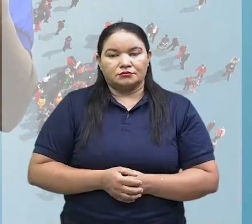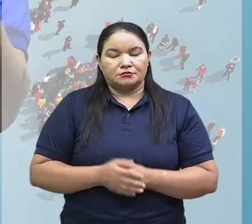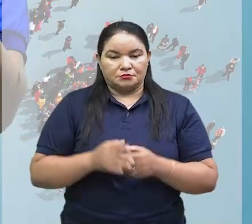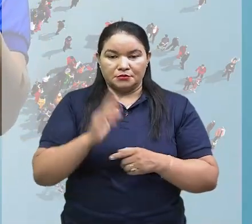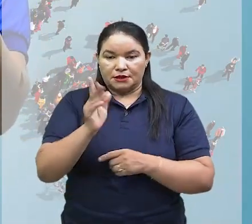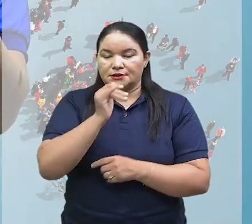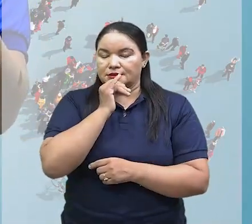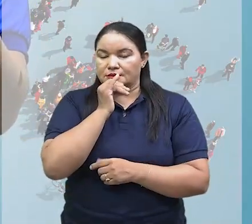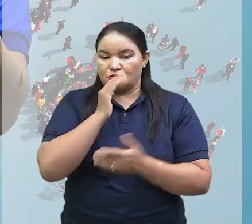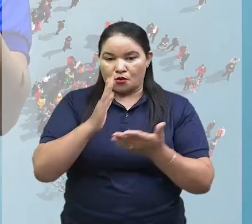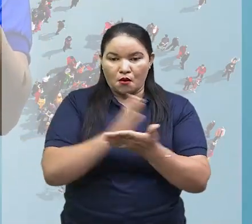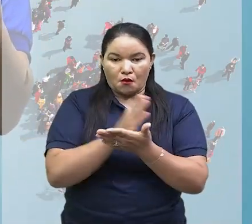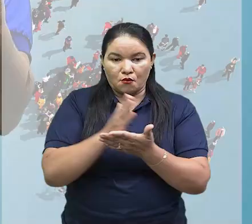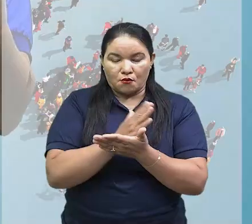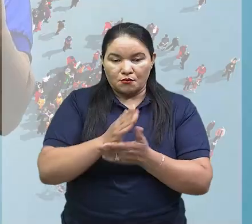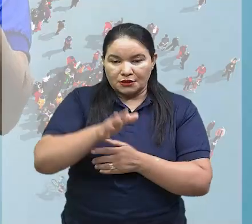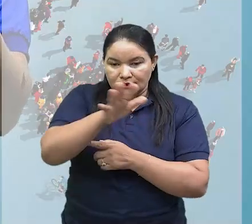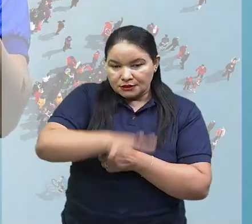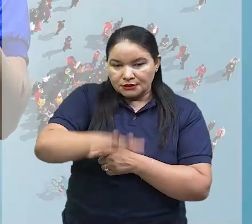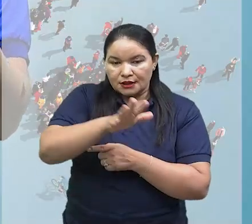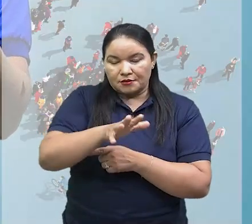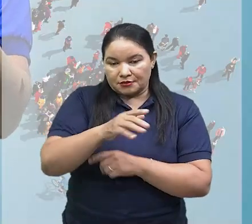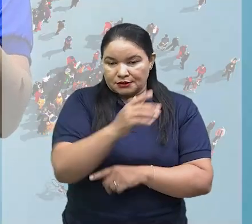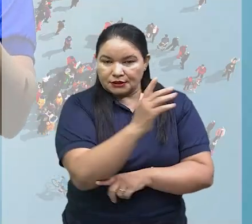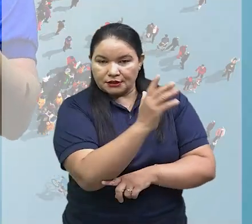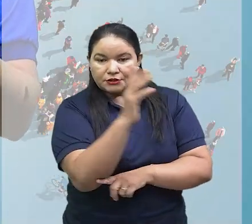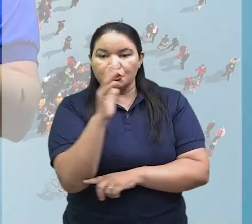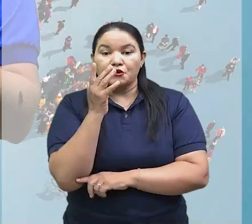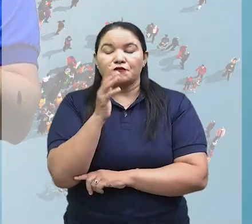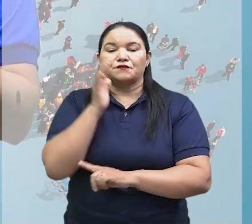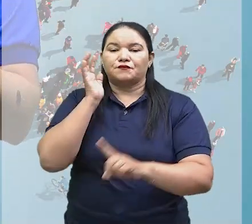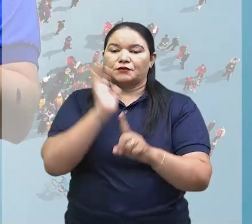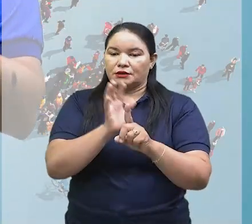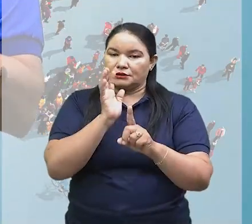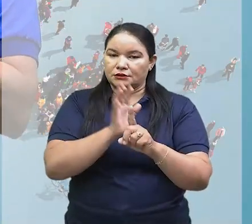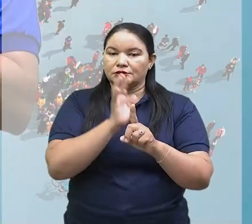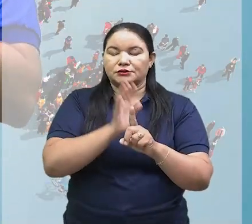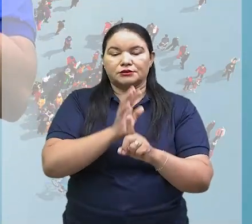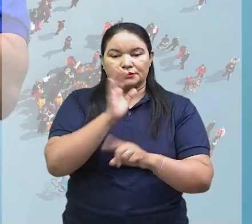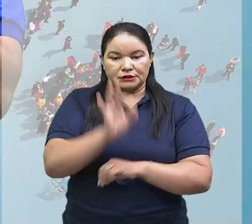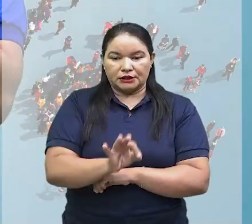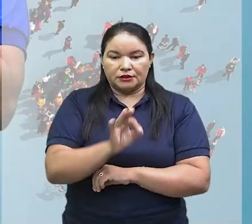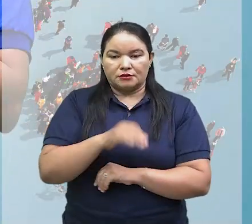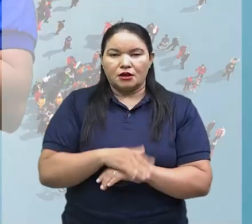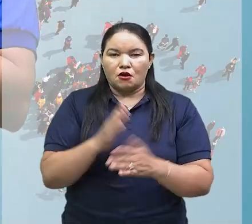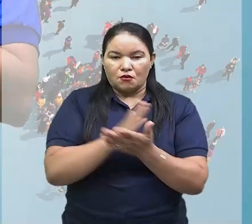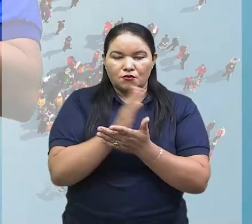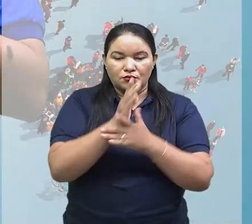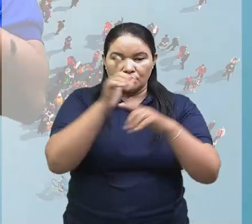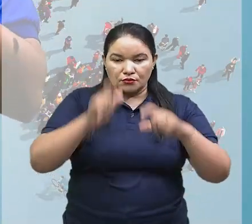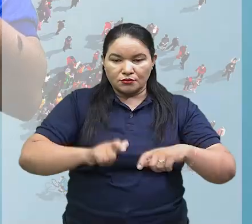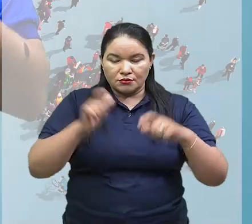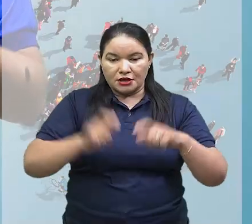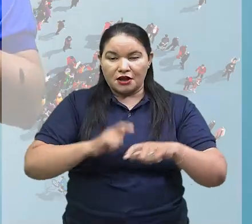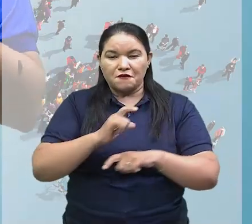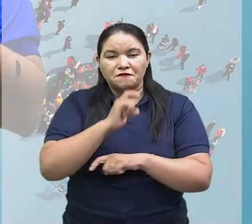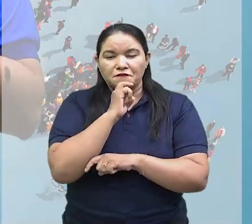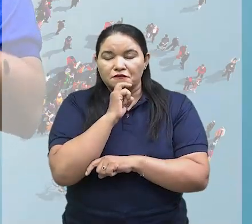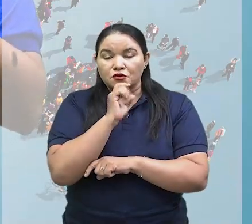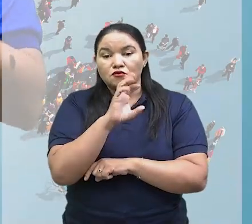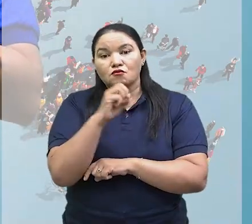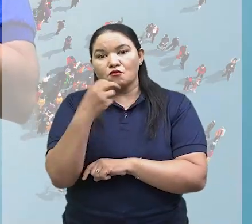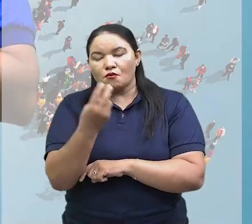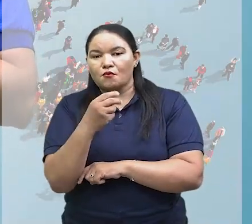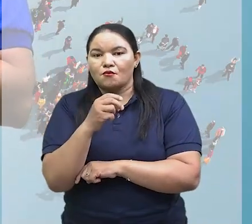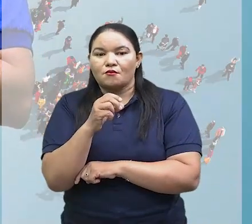áreas, gente, por exemplo, a parte da natureza, ela influencia bastante. Onde é muito frio ou onde é muito quente, as